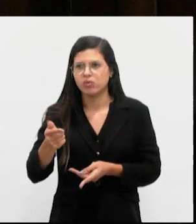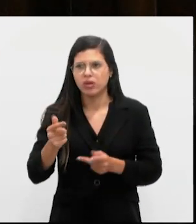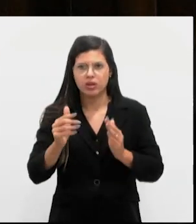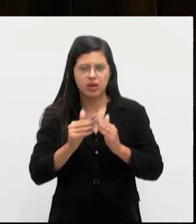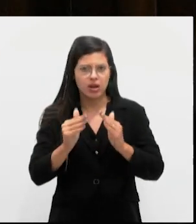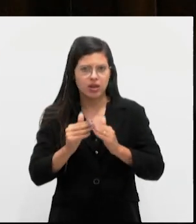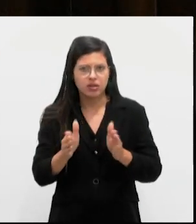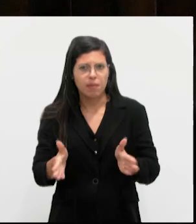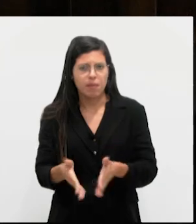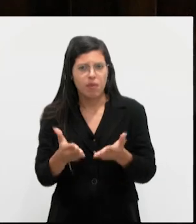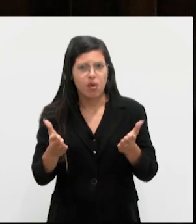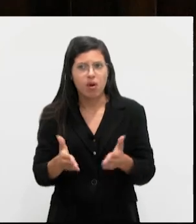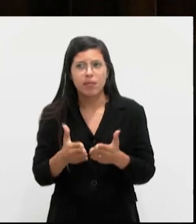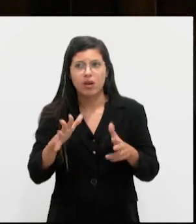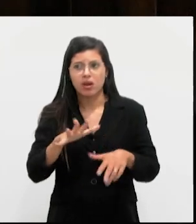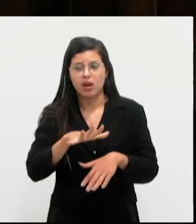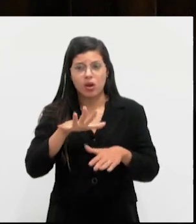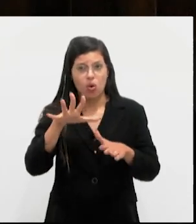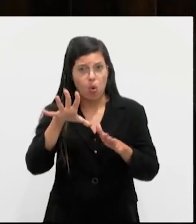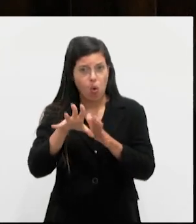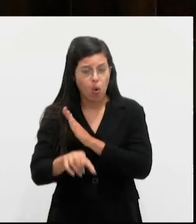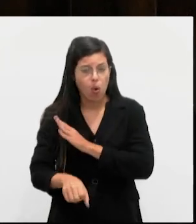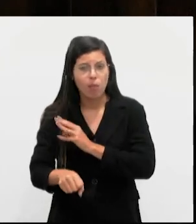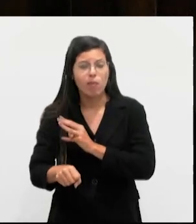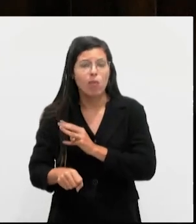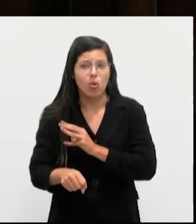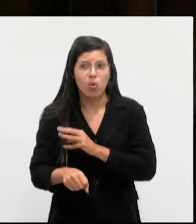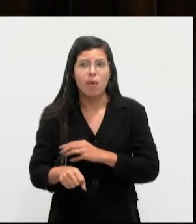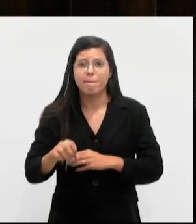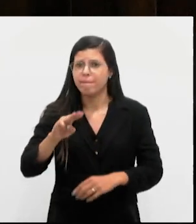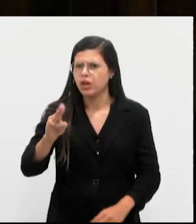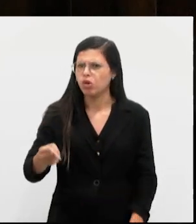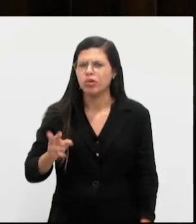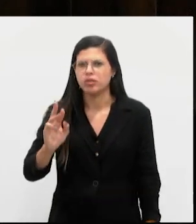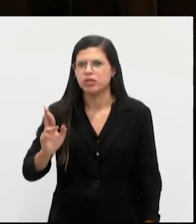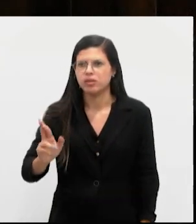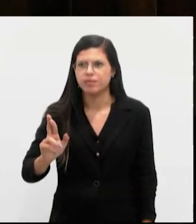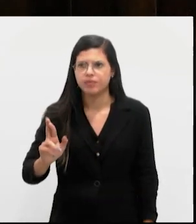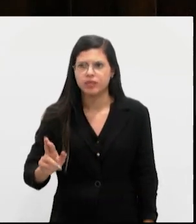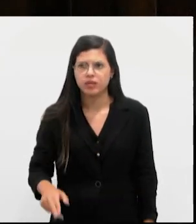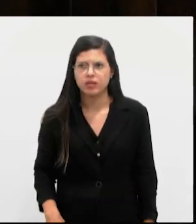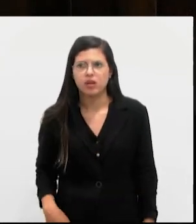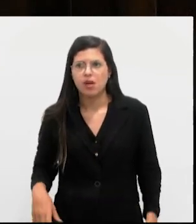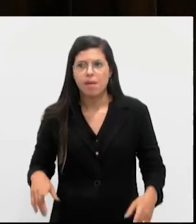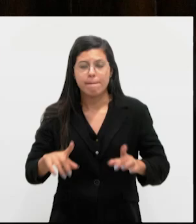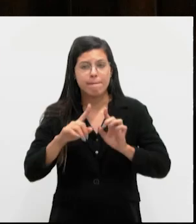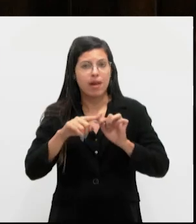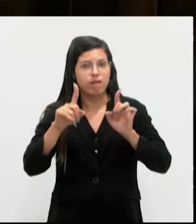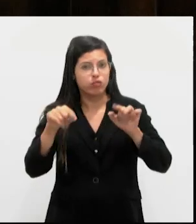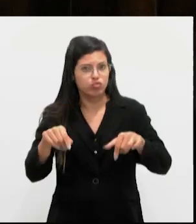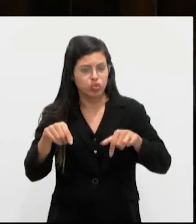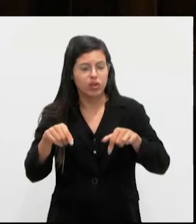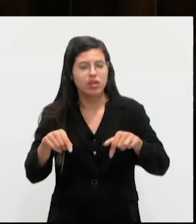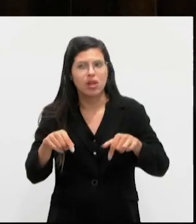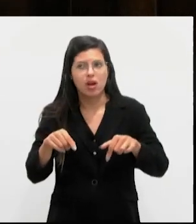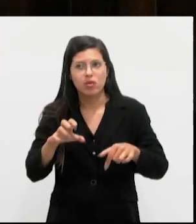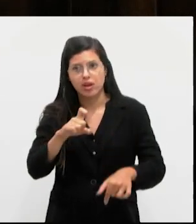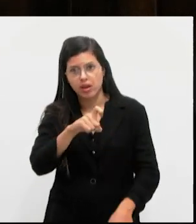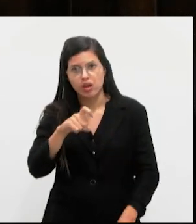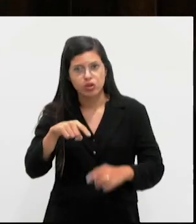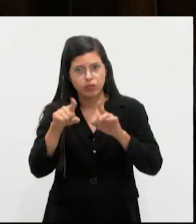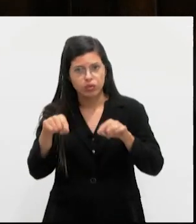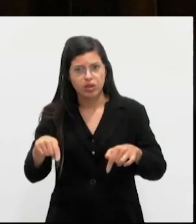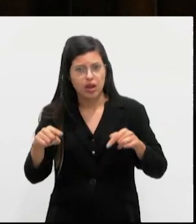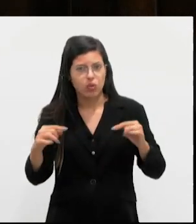ele surrupiou o dinheiro das quentinhas, milhões de reais, para funcionários e ex-funcionários filiados ao